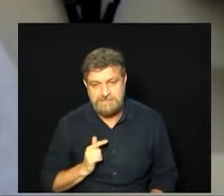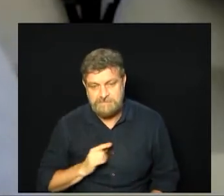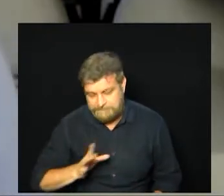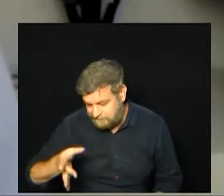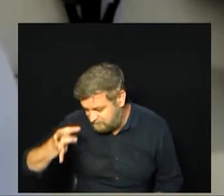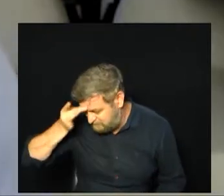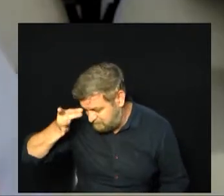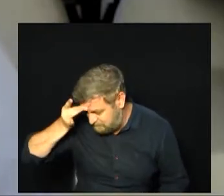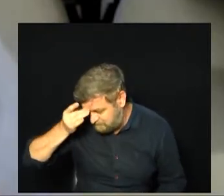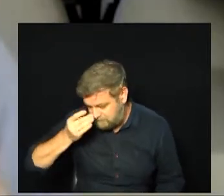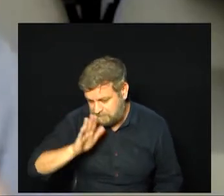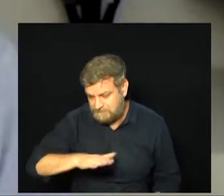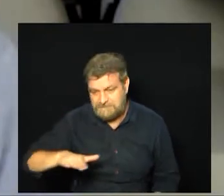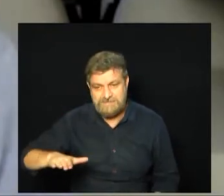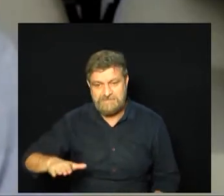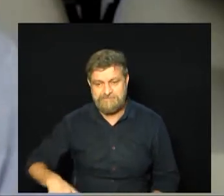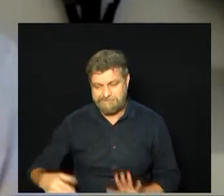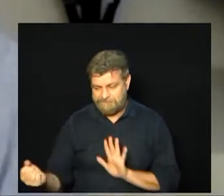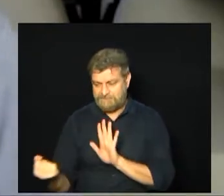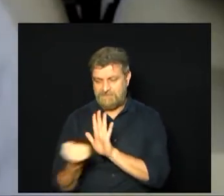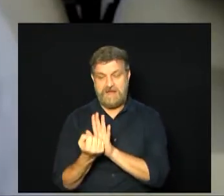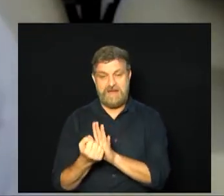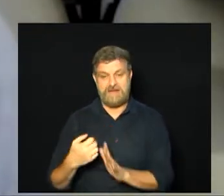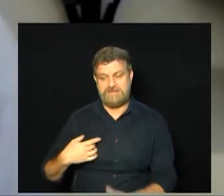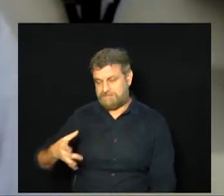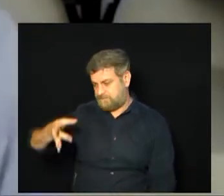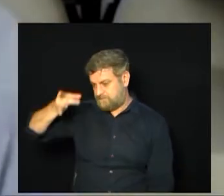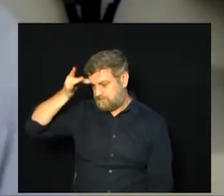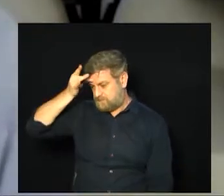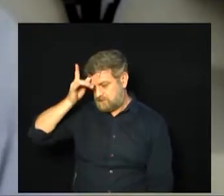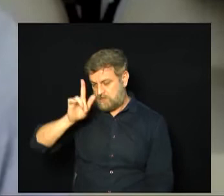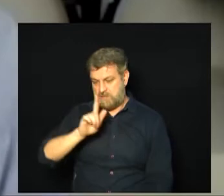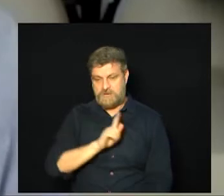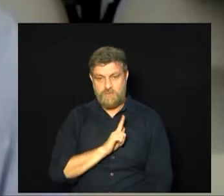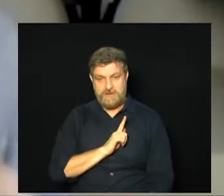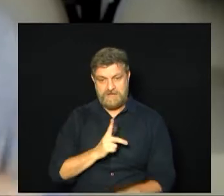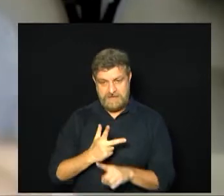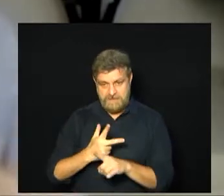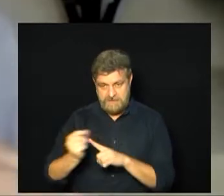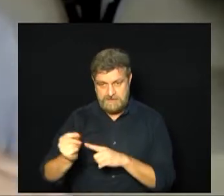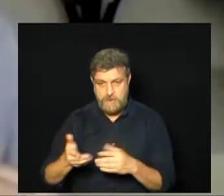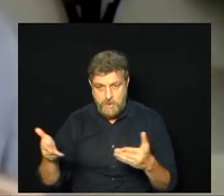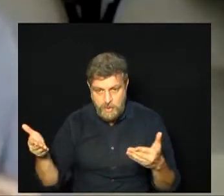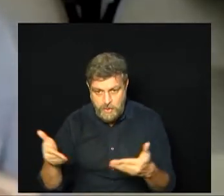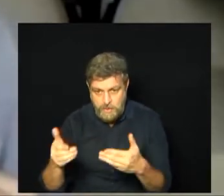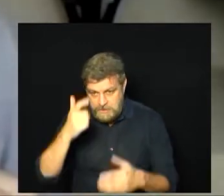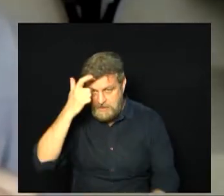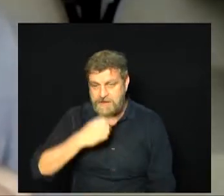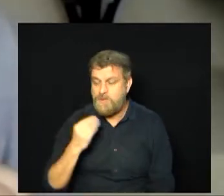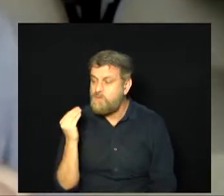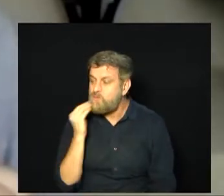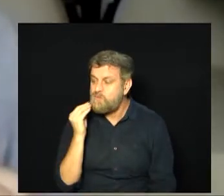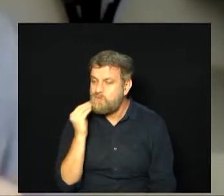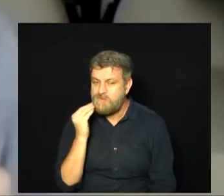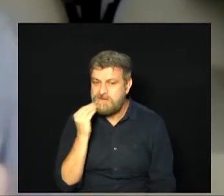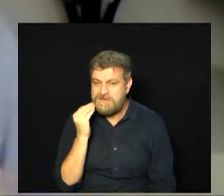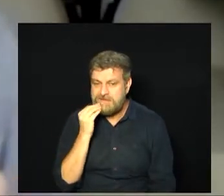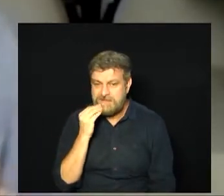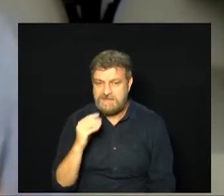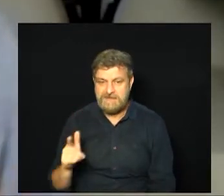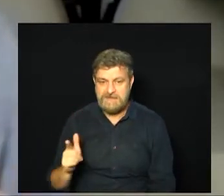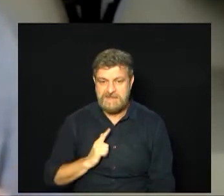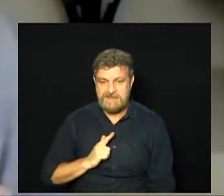é criança, marcam muito, e da forma como o Guarani ganhou. Hoje é bem oportuno, que eu estou vendo aqui na agenda,